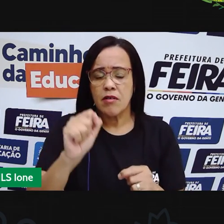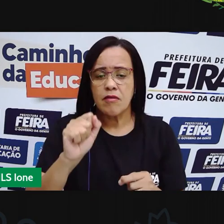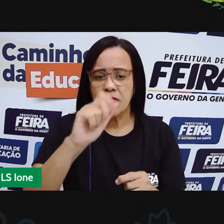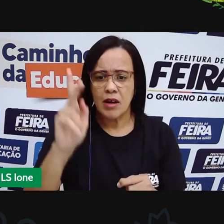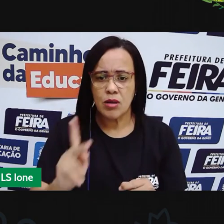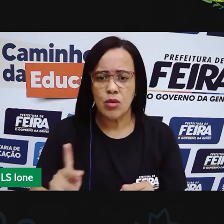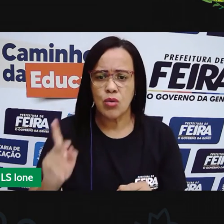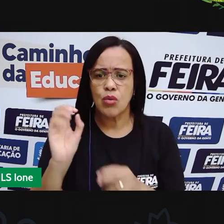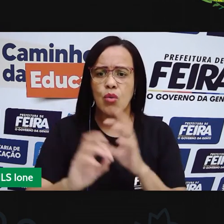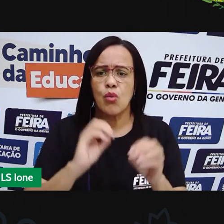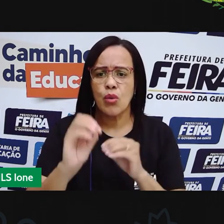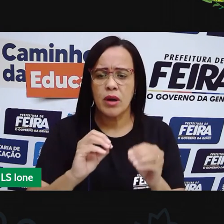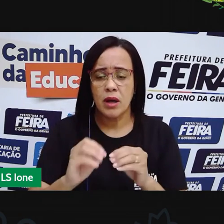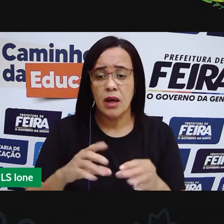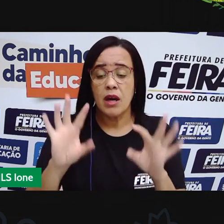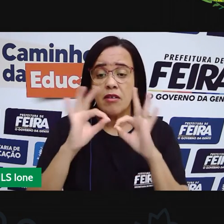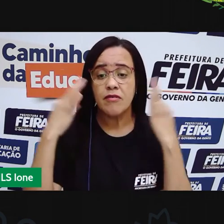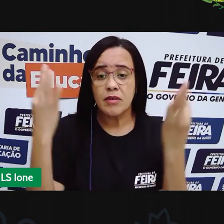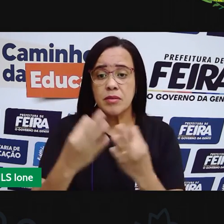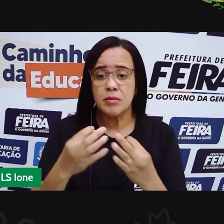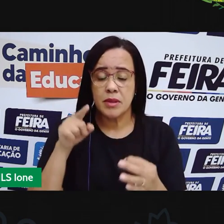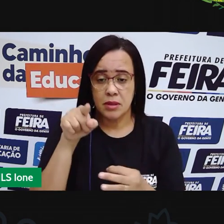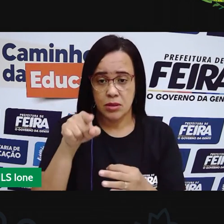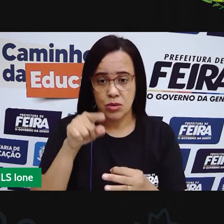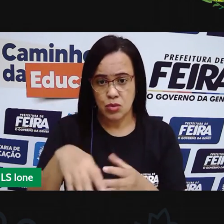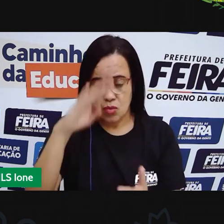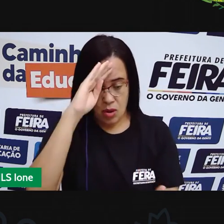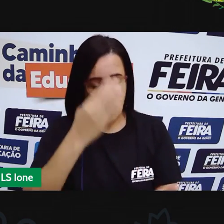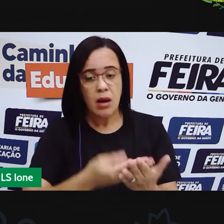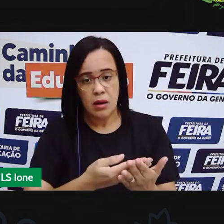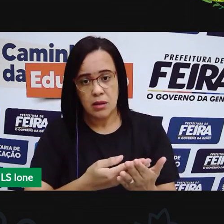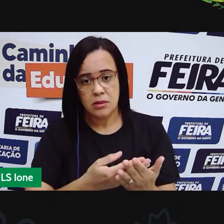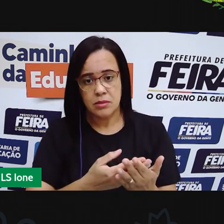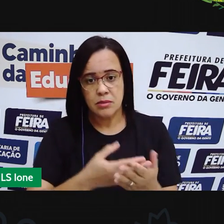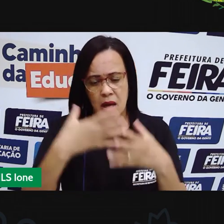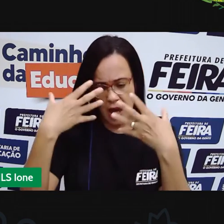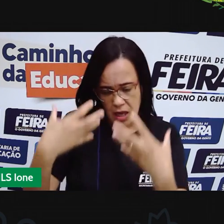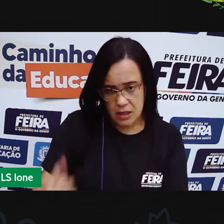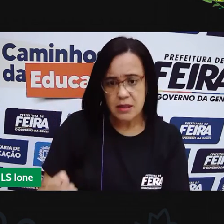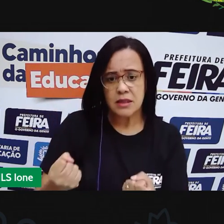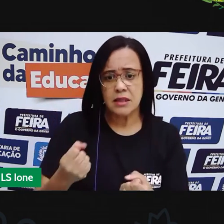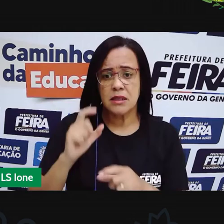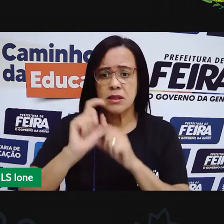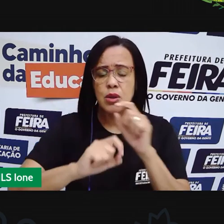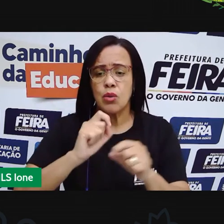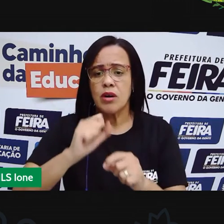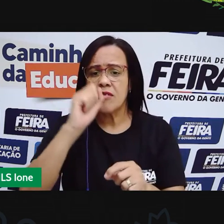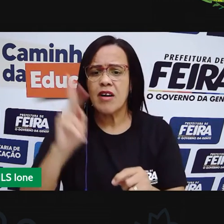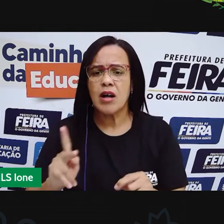vai conseguir Se a sua família acredita eu sei